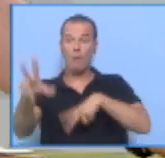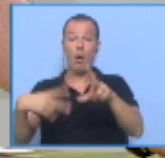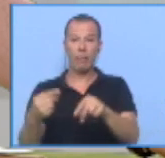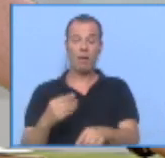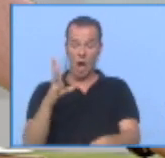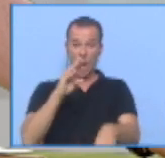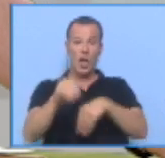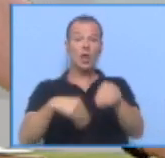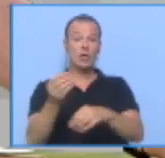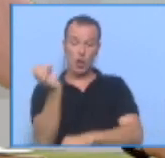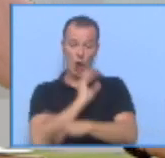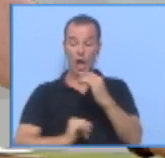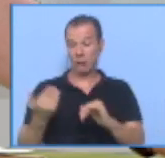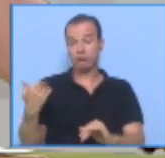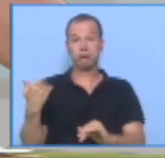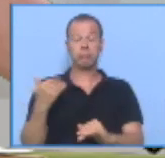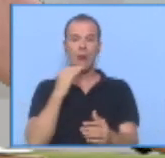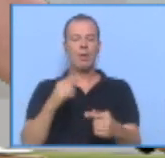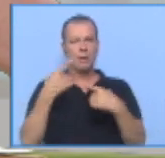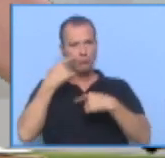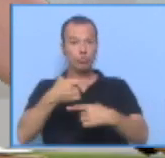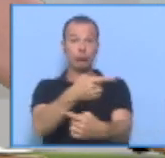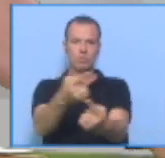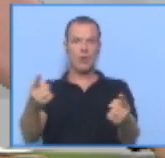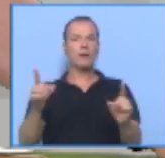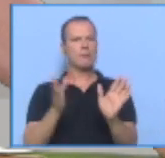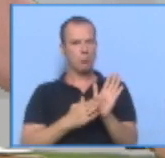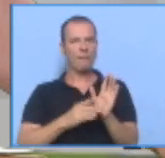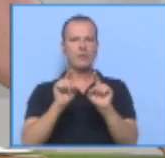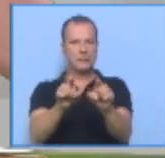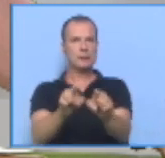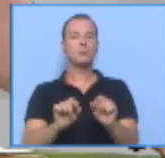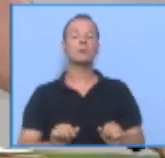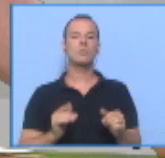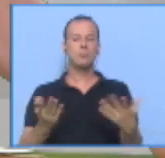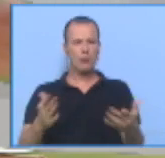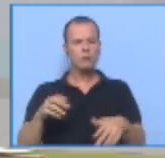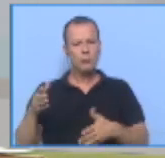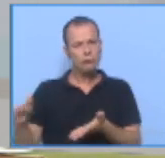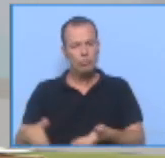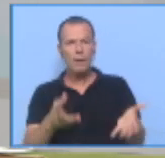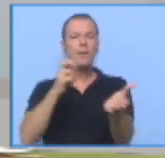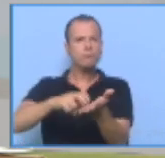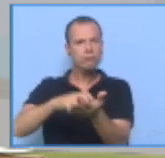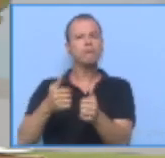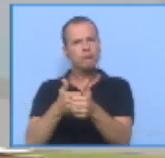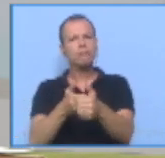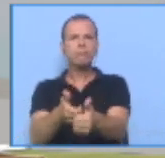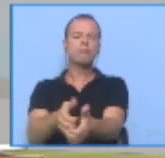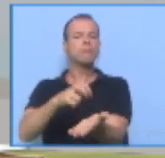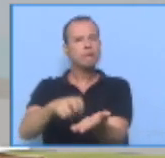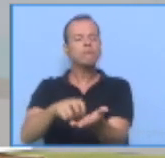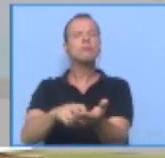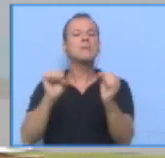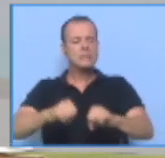eleições europeias deram claramente sinal disso. Então, percorramos esse caminho, mas percorramos... mais verdes todos.